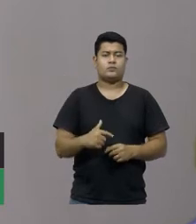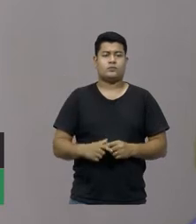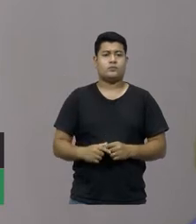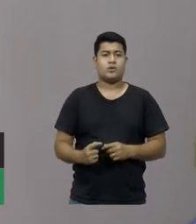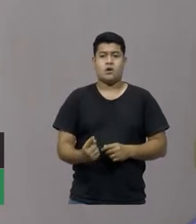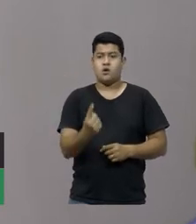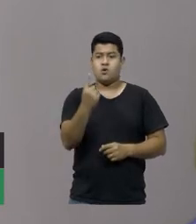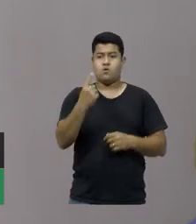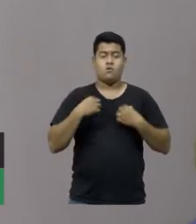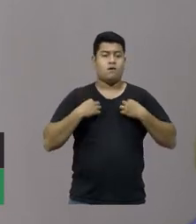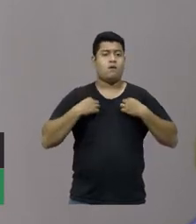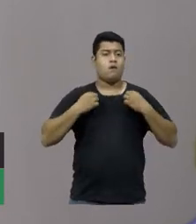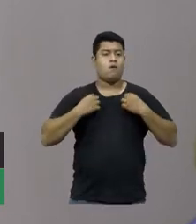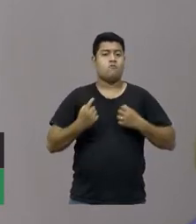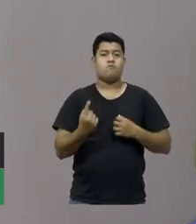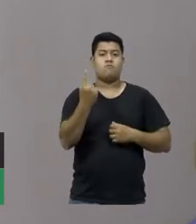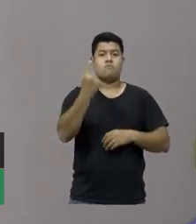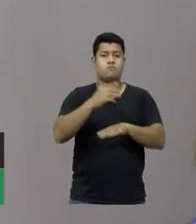é uma só.